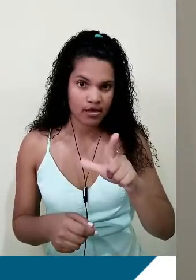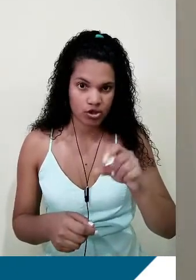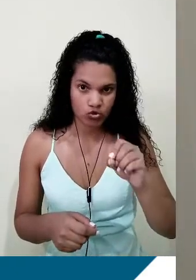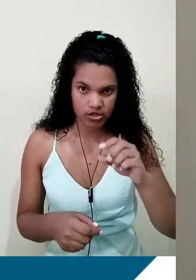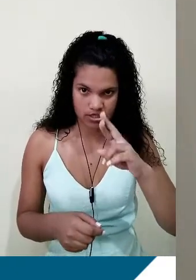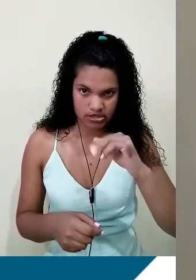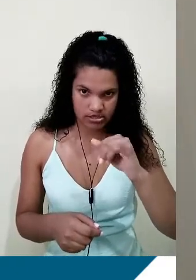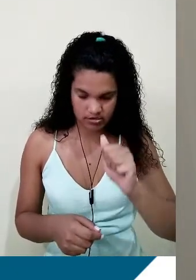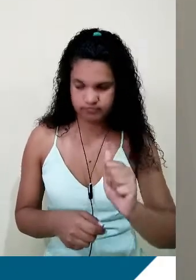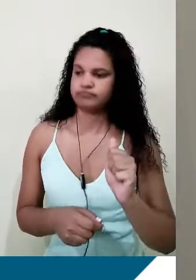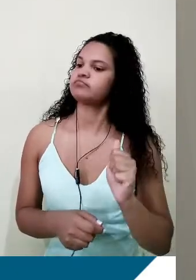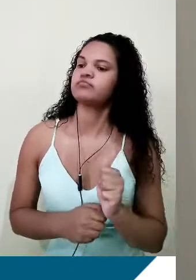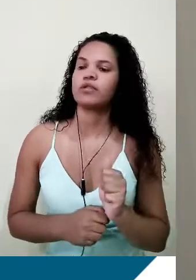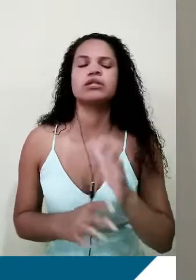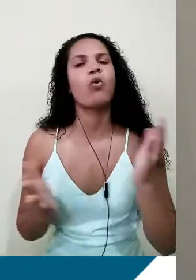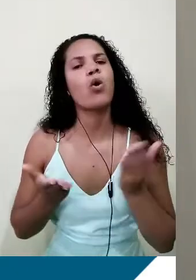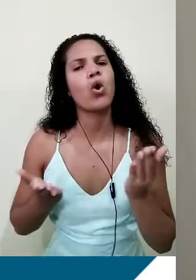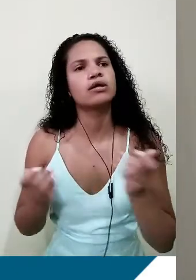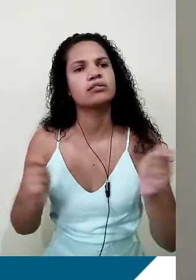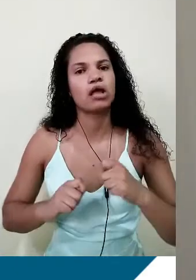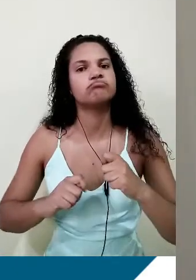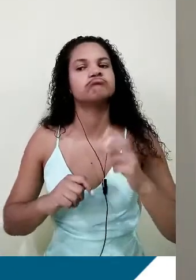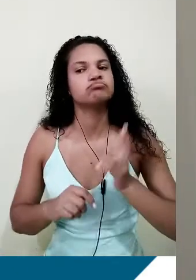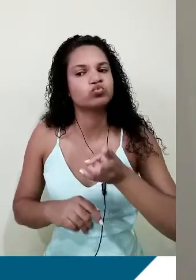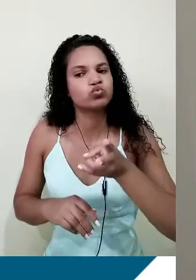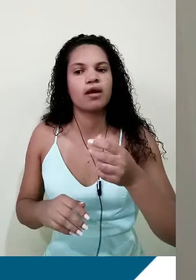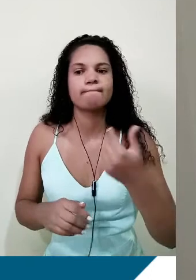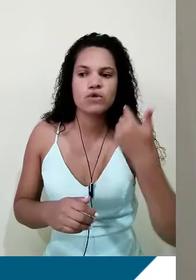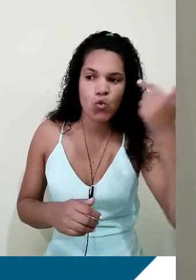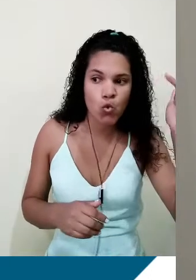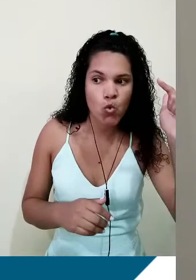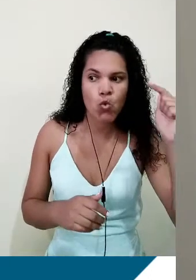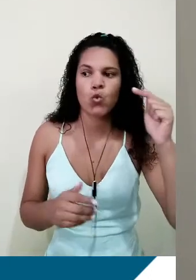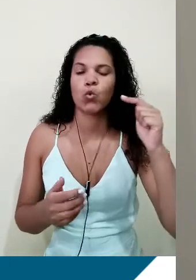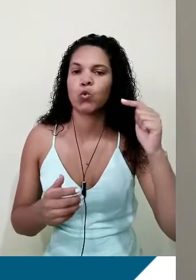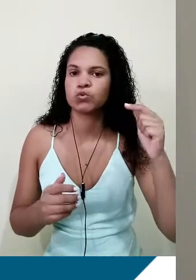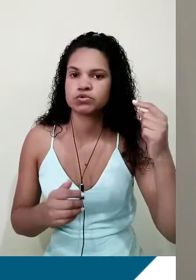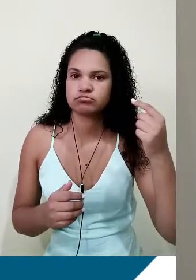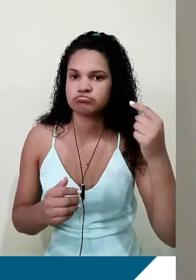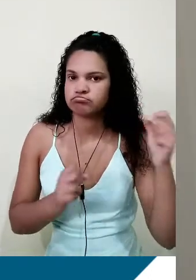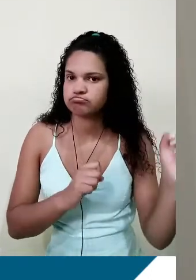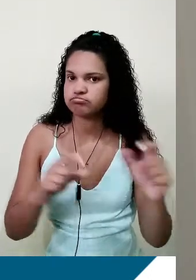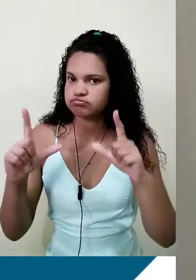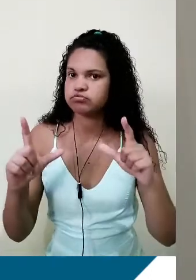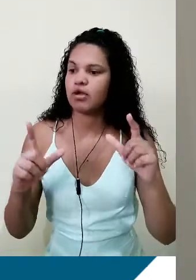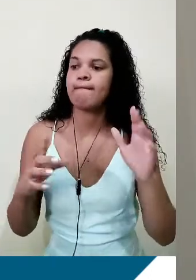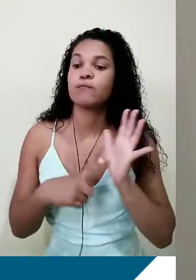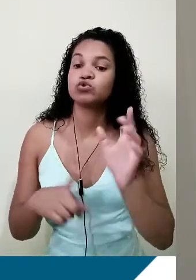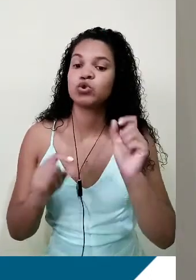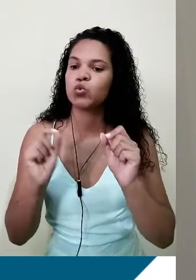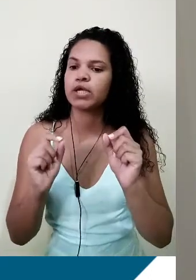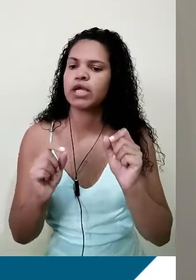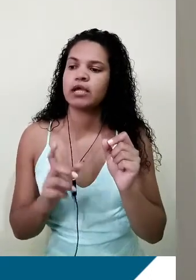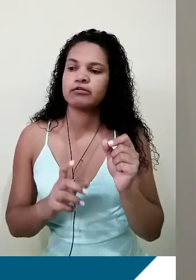gente pode então prosseguir para um outro quadro, falando um pouquinho mais sobre as escalas